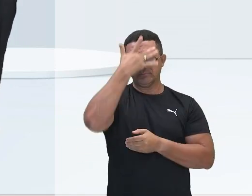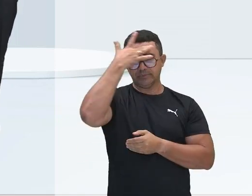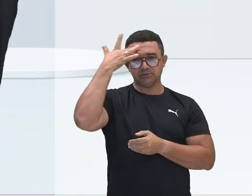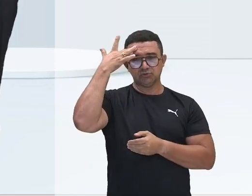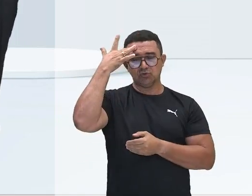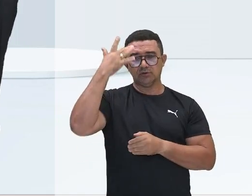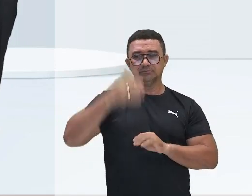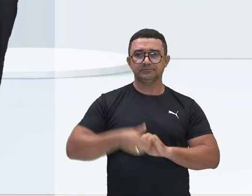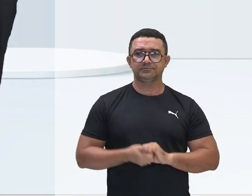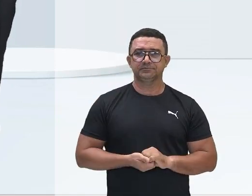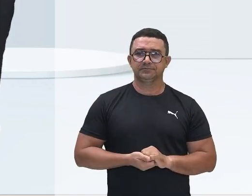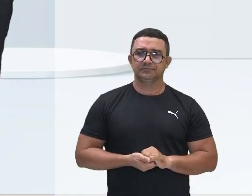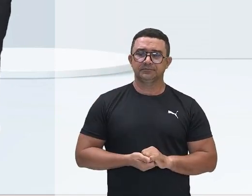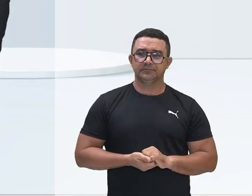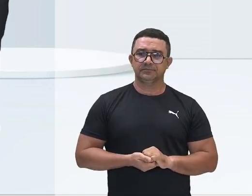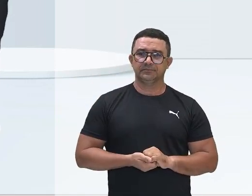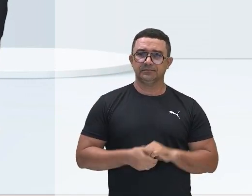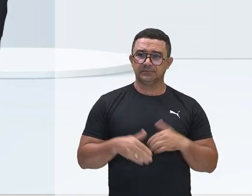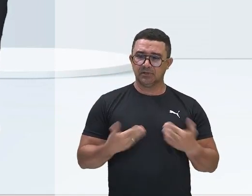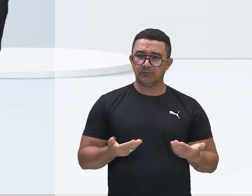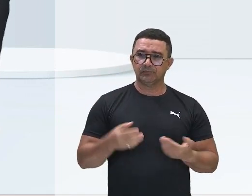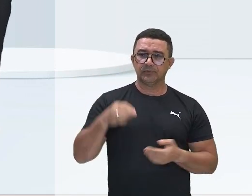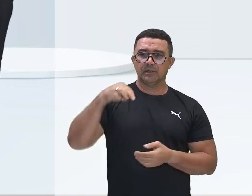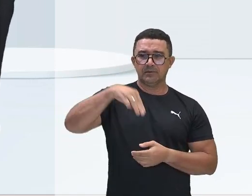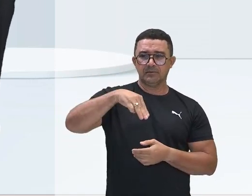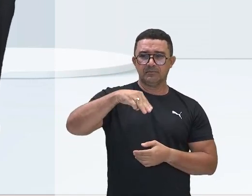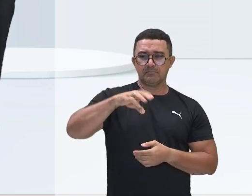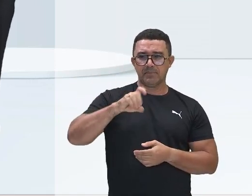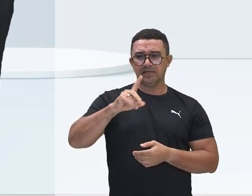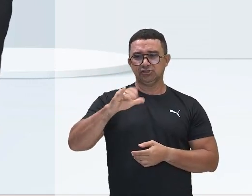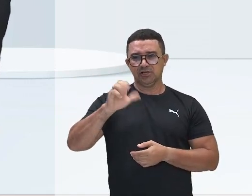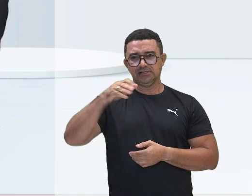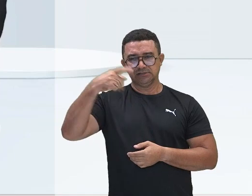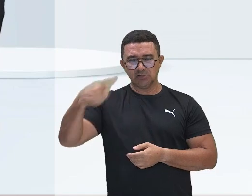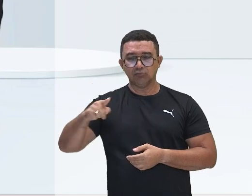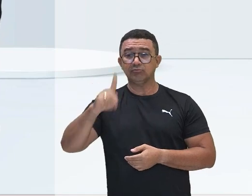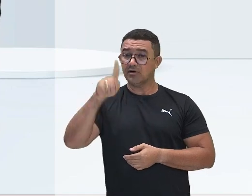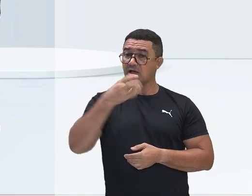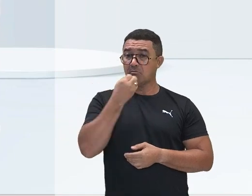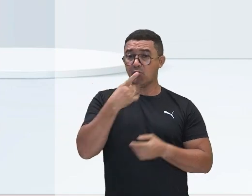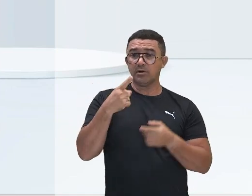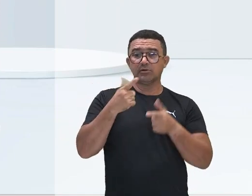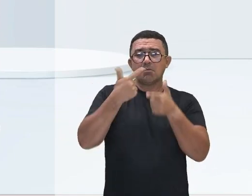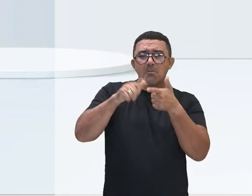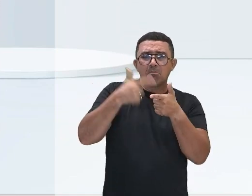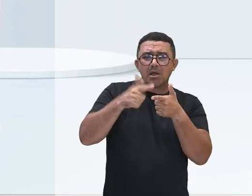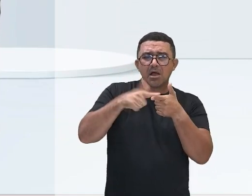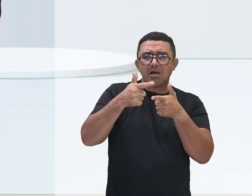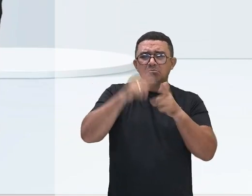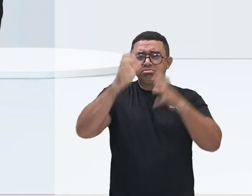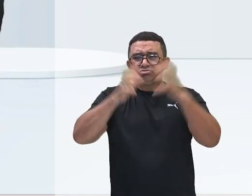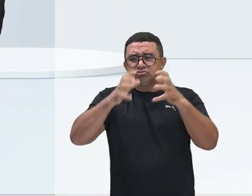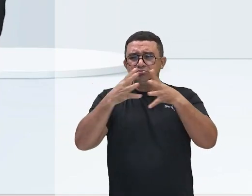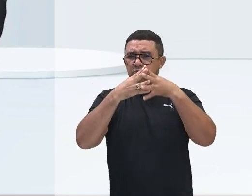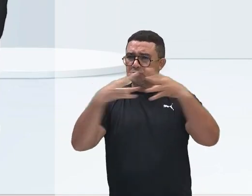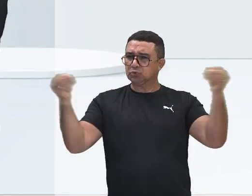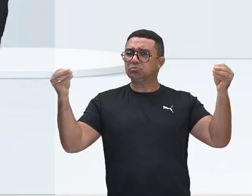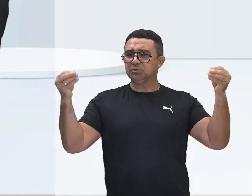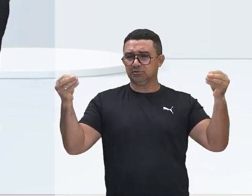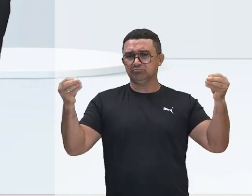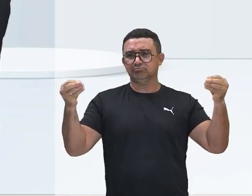ferramenta poderosa para resolver conflitos de forma pacífica e